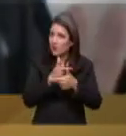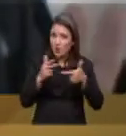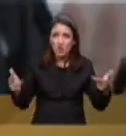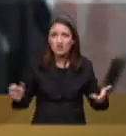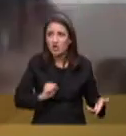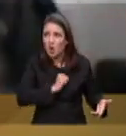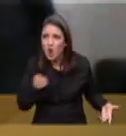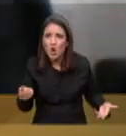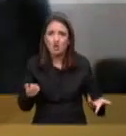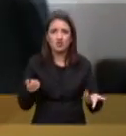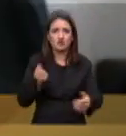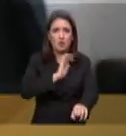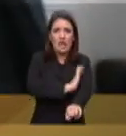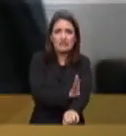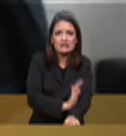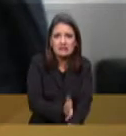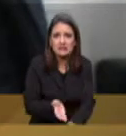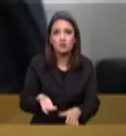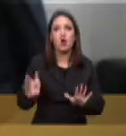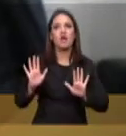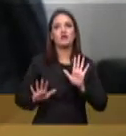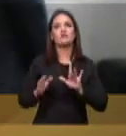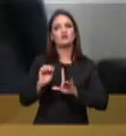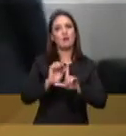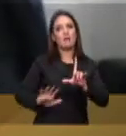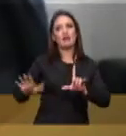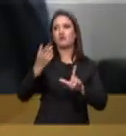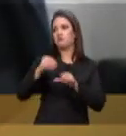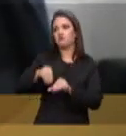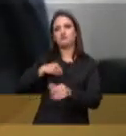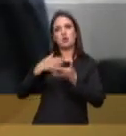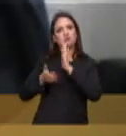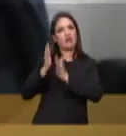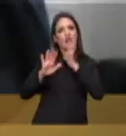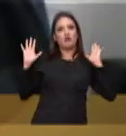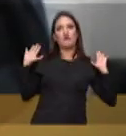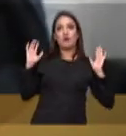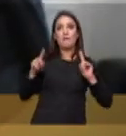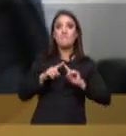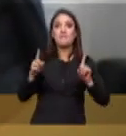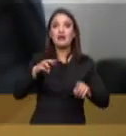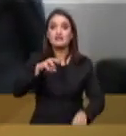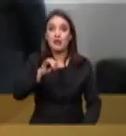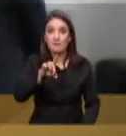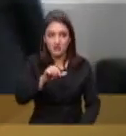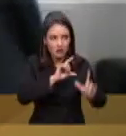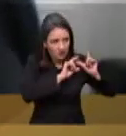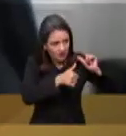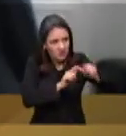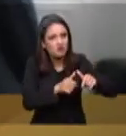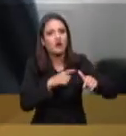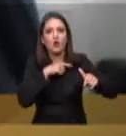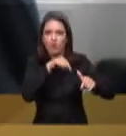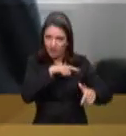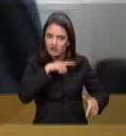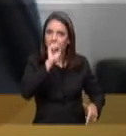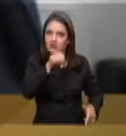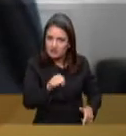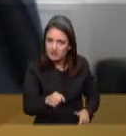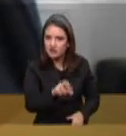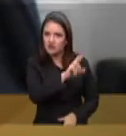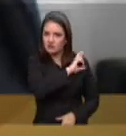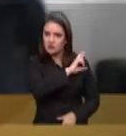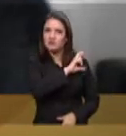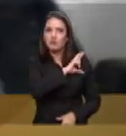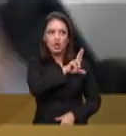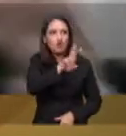com isso. Enquanto a mídia tradicional, ela faz essa peneira. A mídia tradicional, ela tem essa